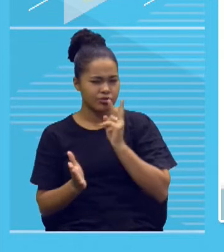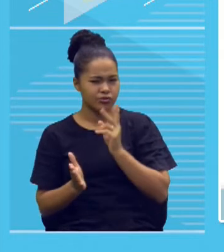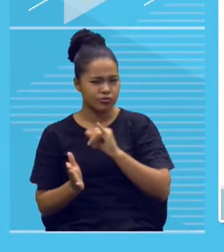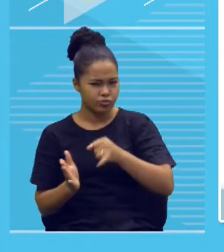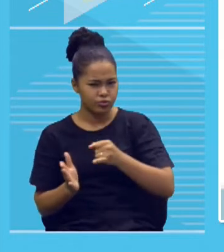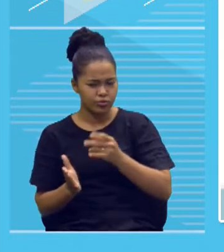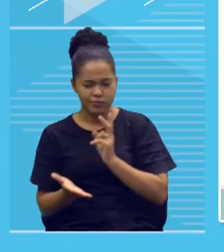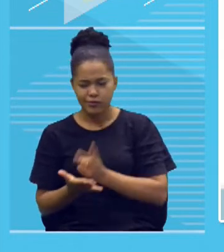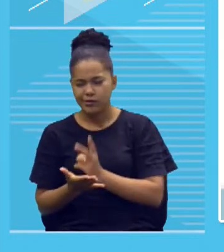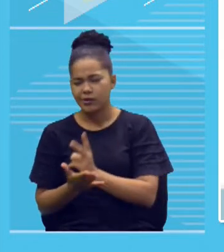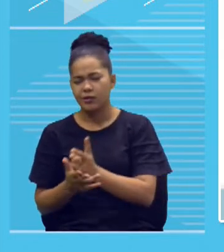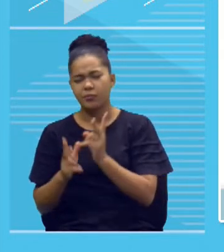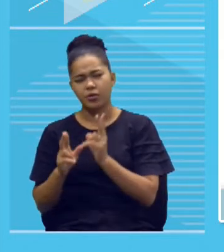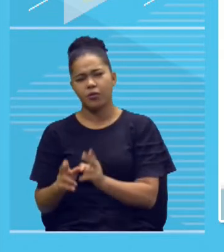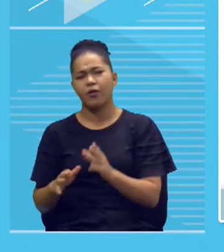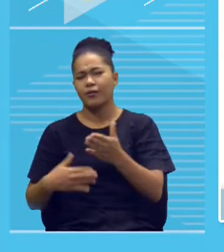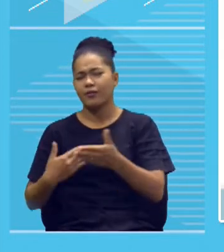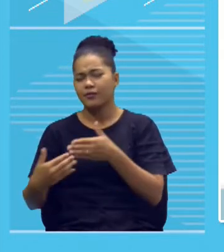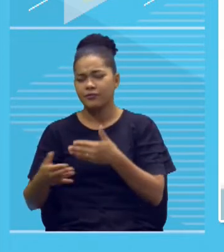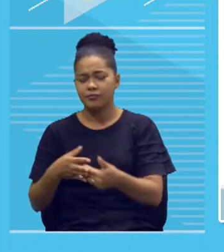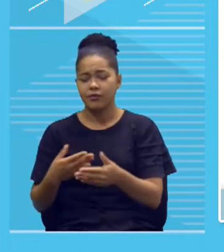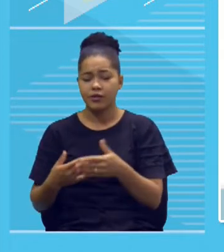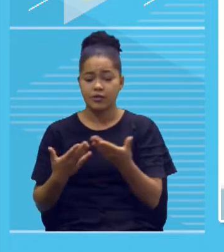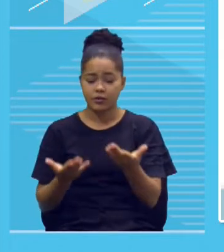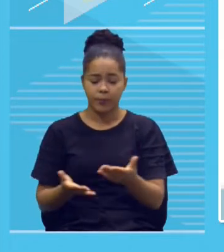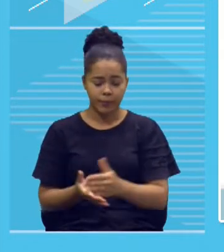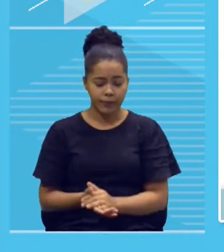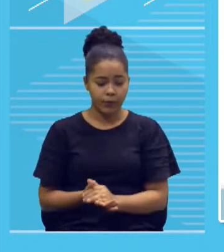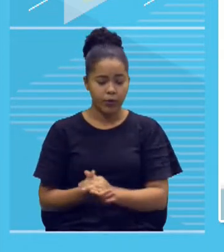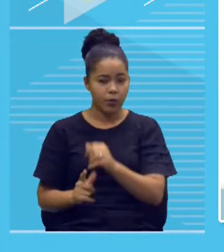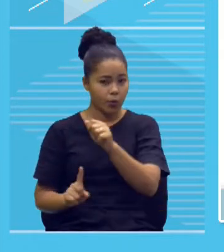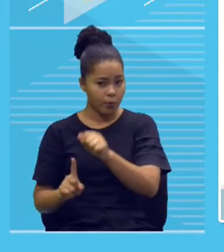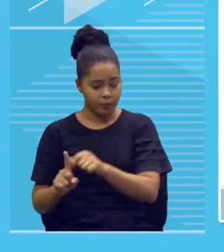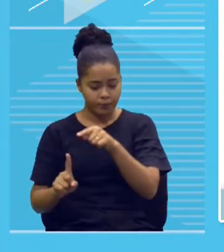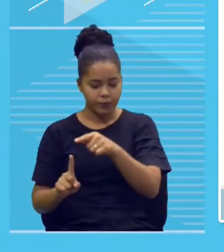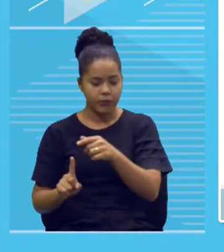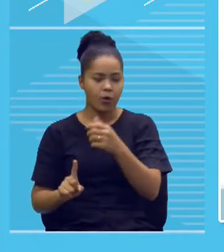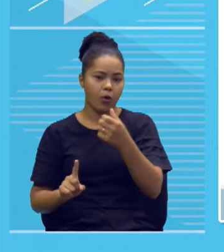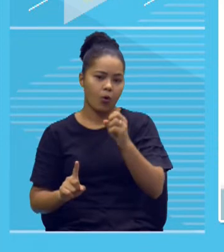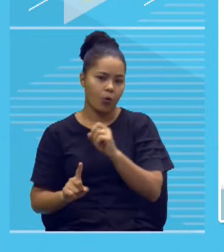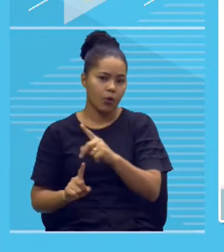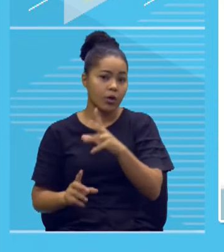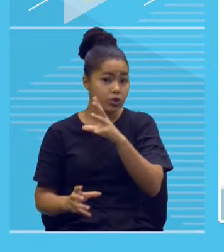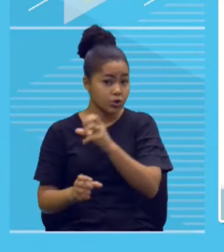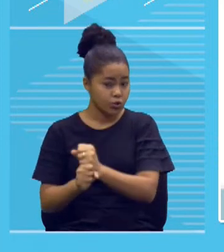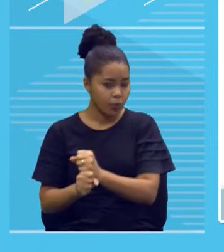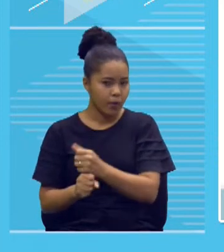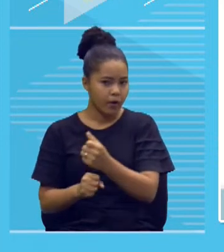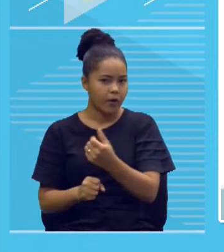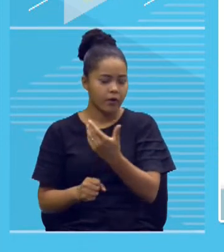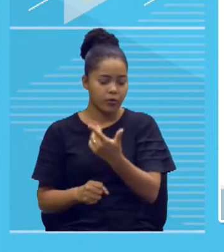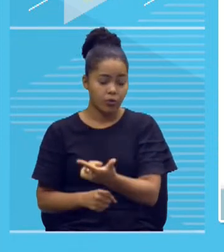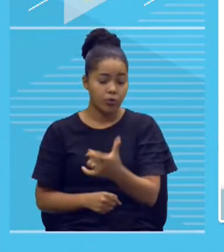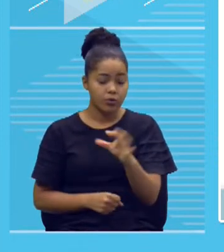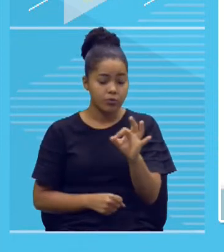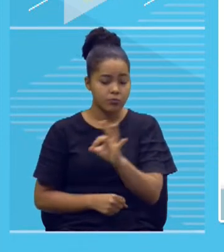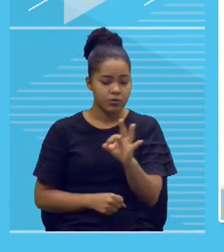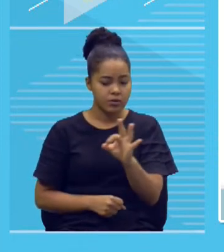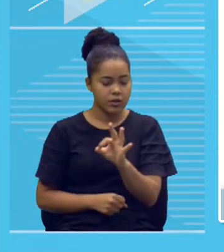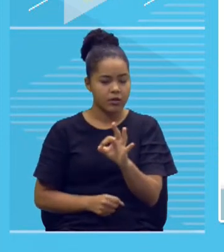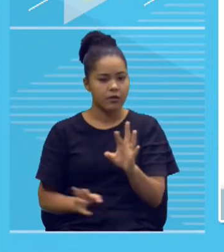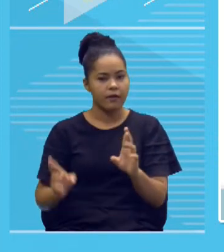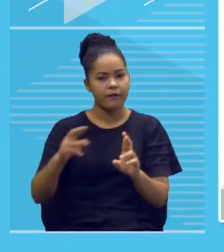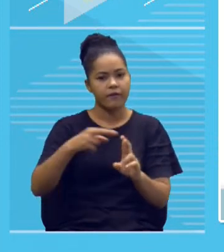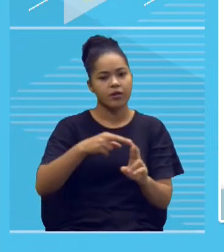independente do meu período eu Calculava para o primeiro mês dois por cento de 200 deu quatro reais eu sei que vai ser